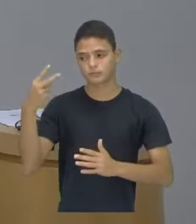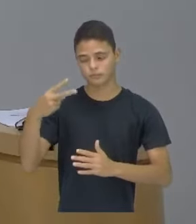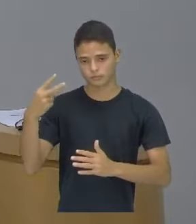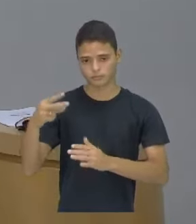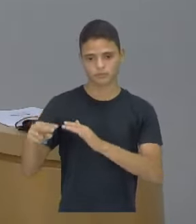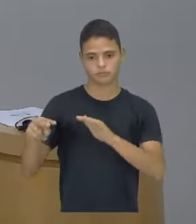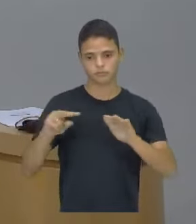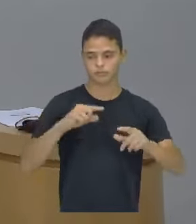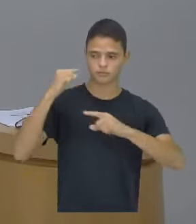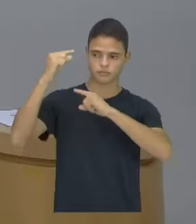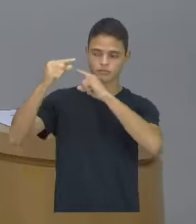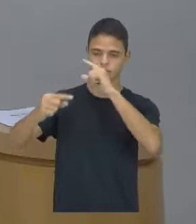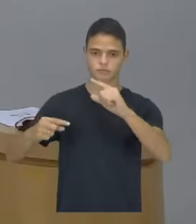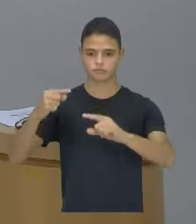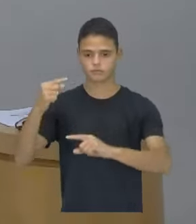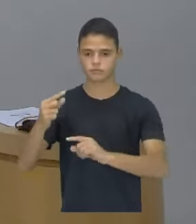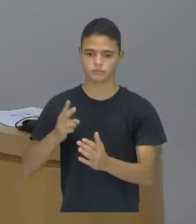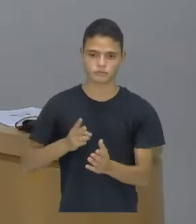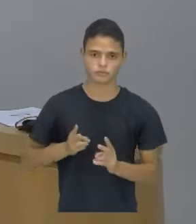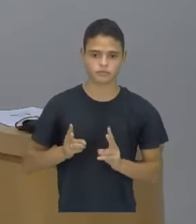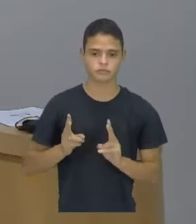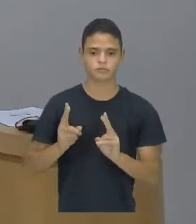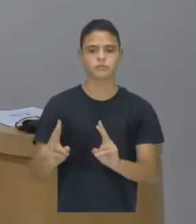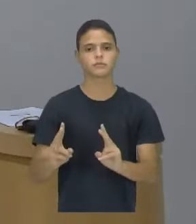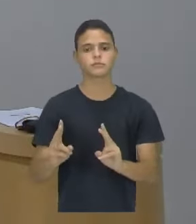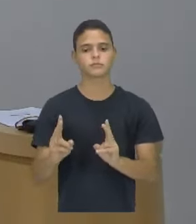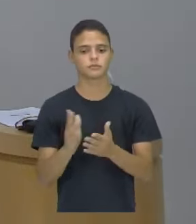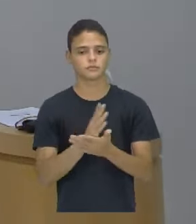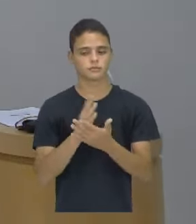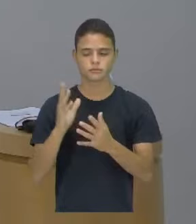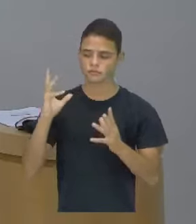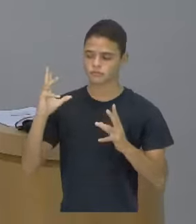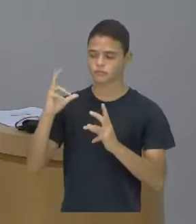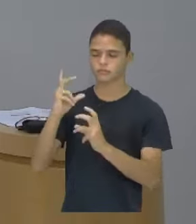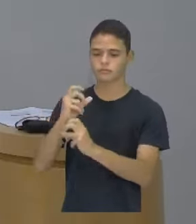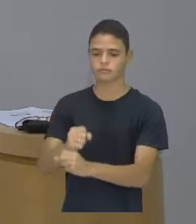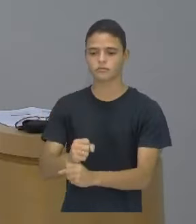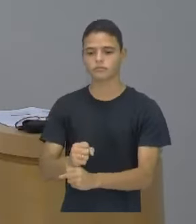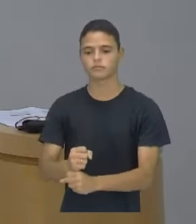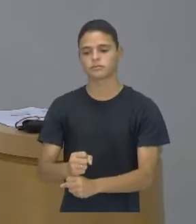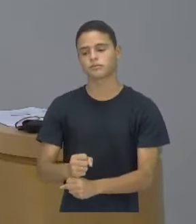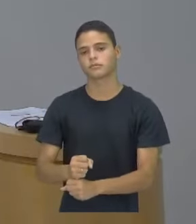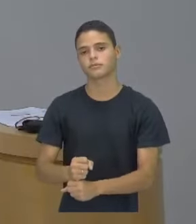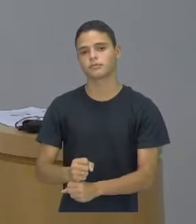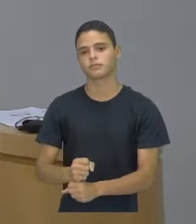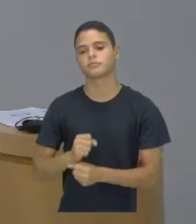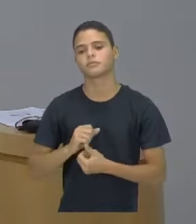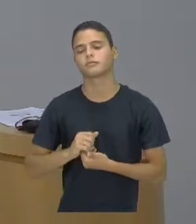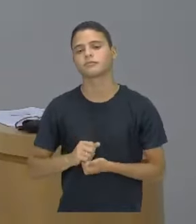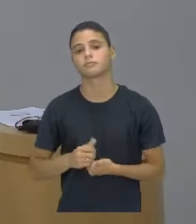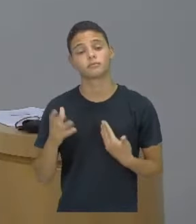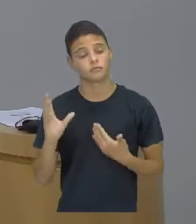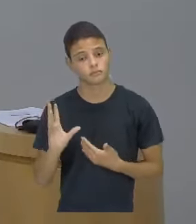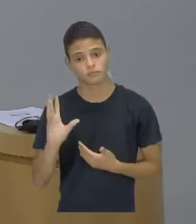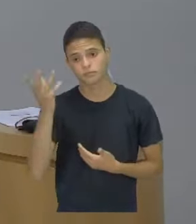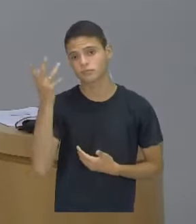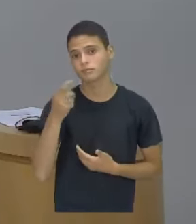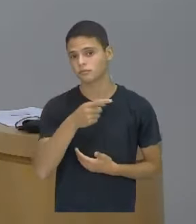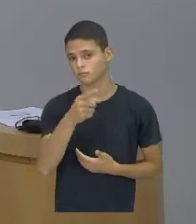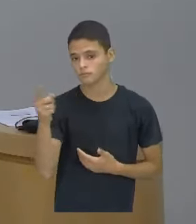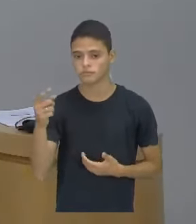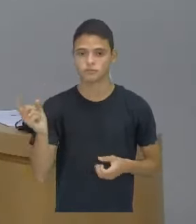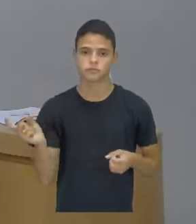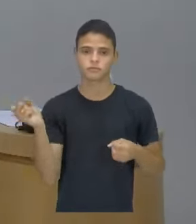aqui e a outra, a gente vai continuar fazendo uma pequena revisão, né? Até pelo motivo do que está acontecendo com vocês, voltando